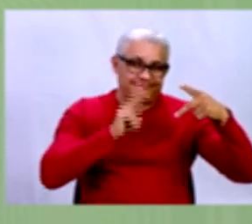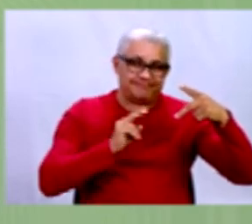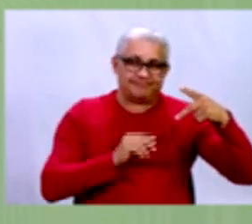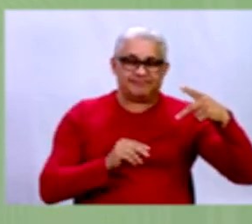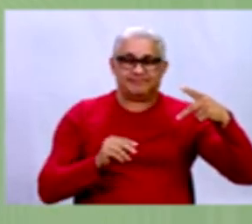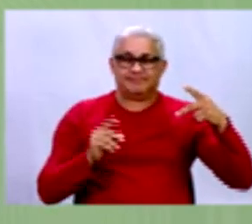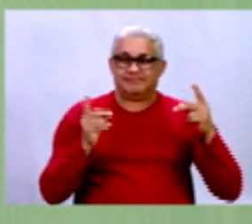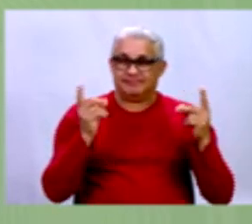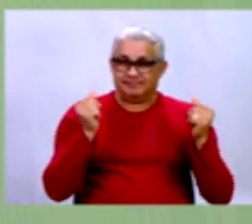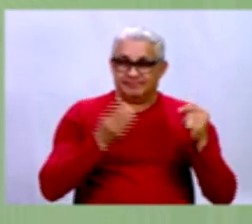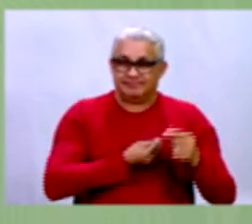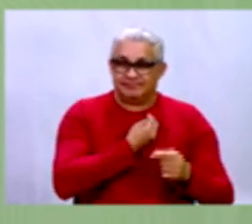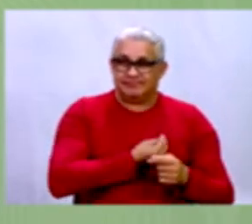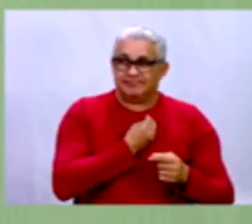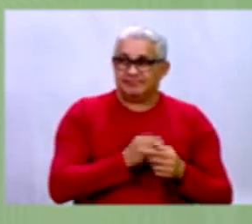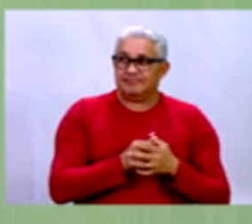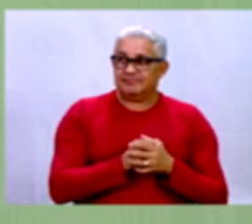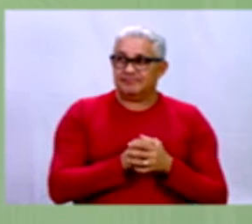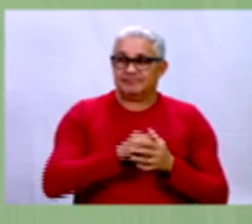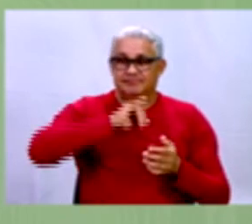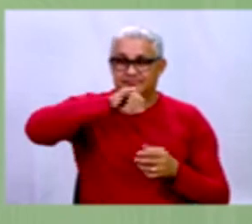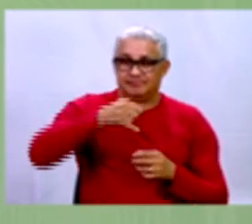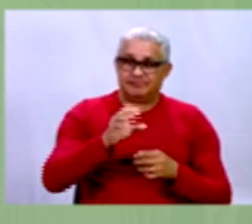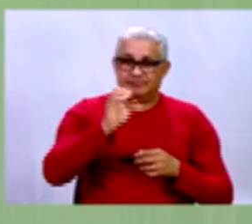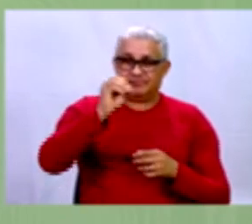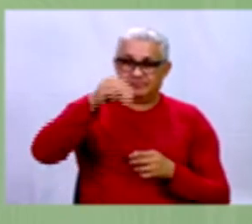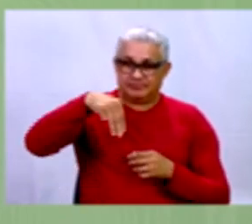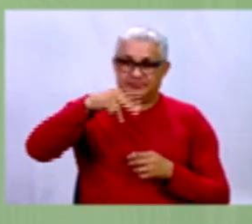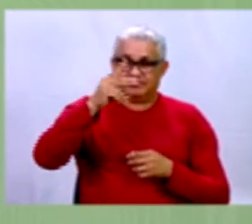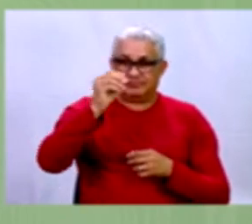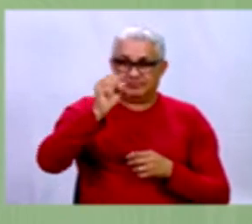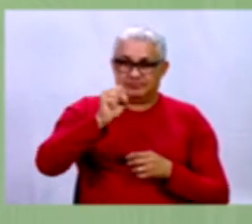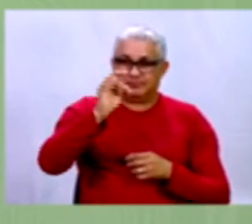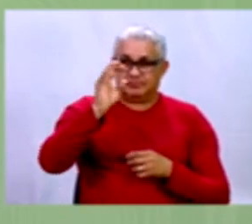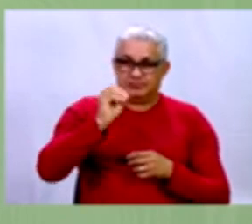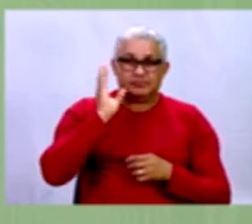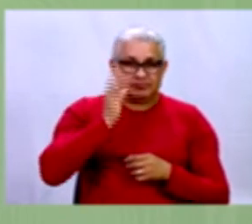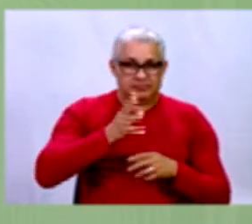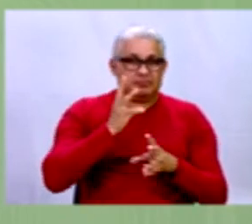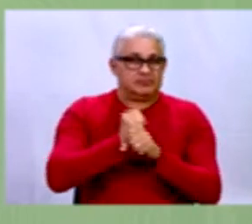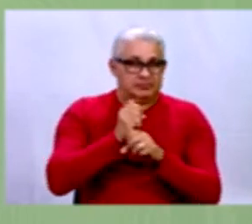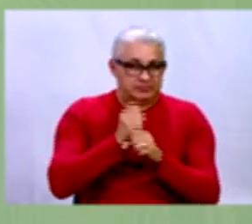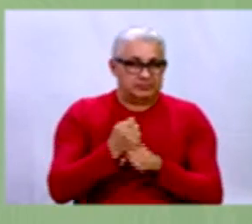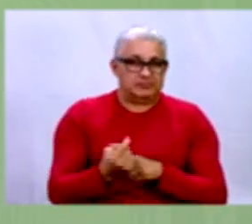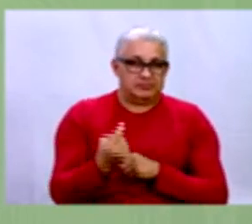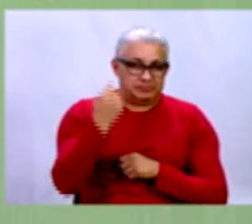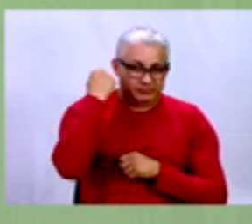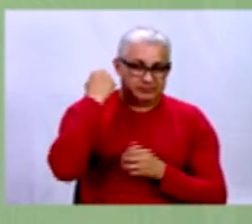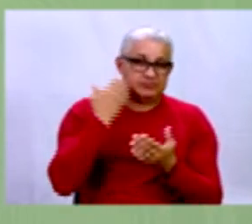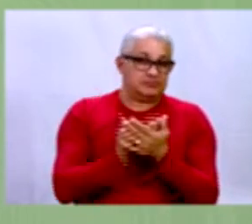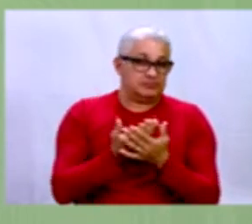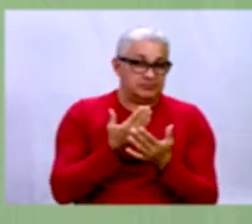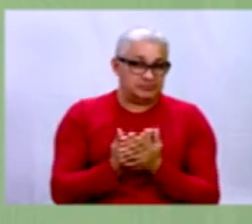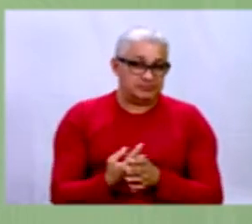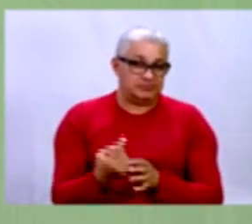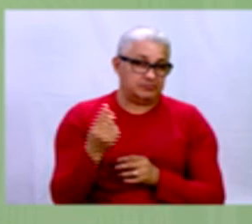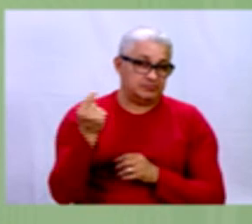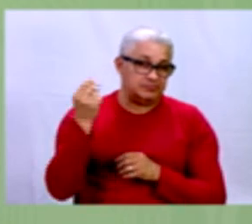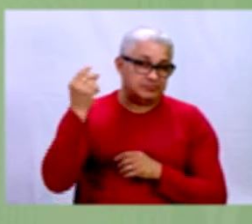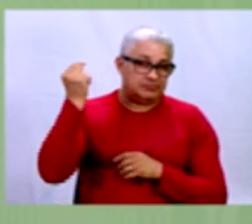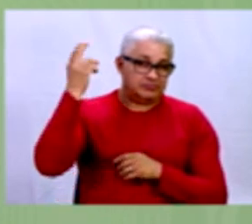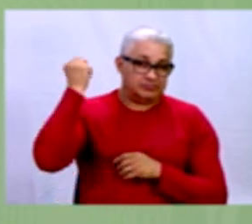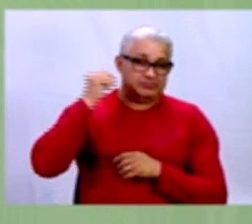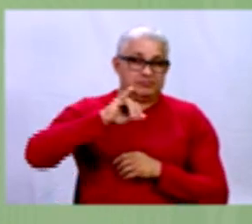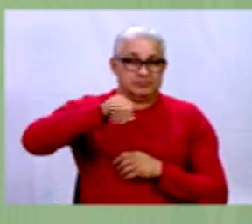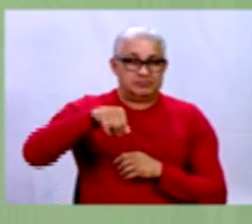valor presente no regime de juros compostos. Então, a gente já fez esse cálculo lá quando nós tivemos a nossa aula